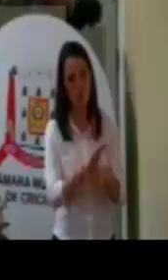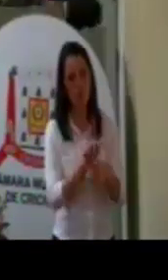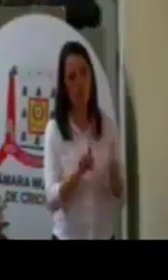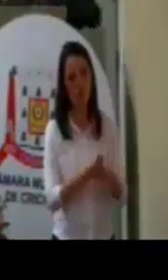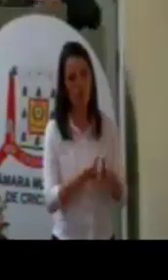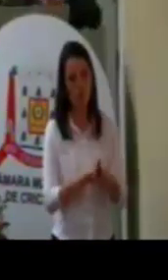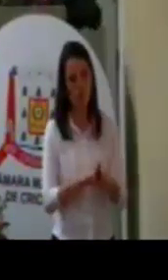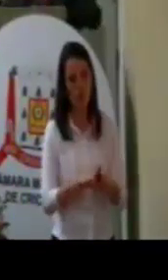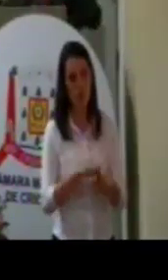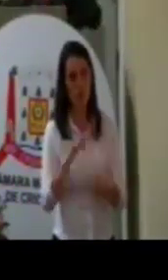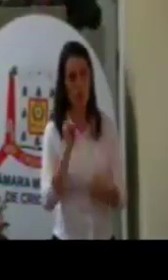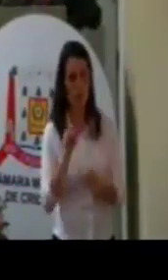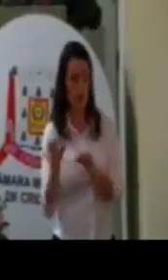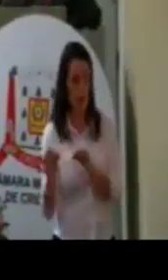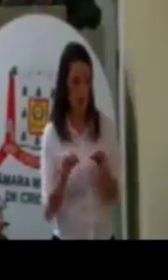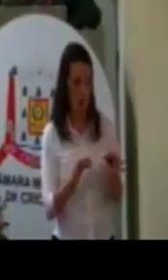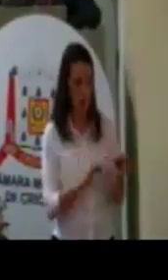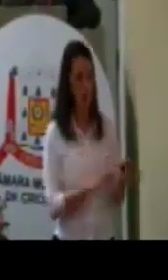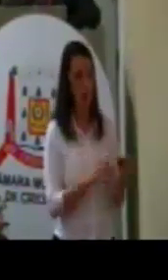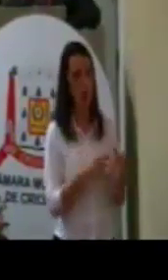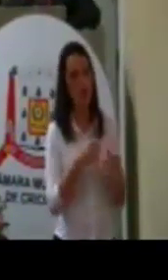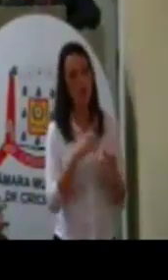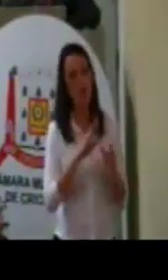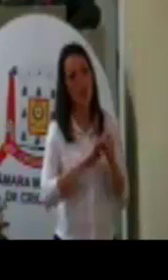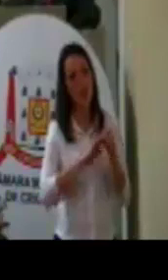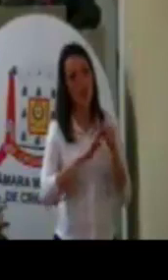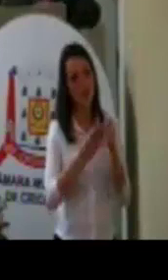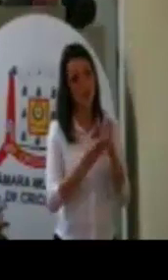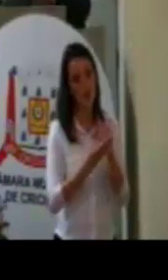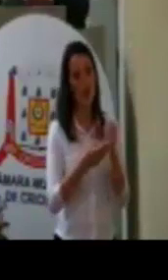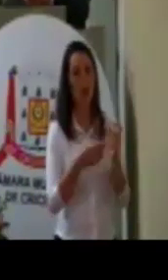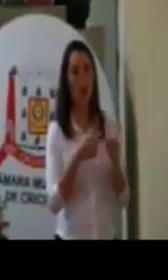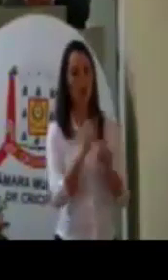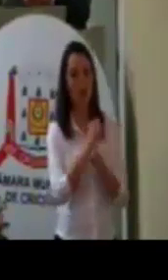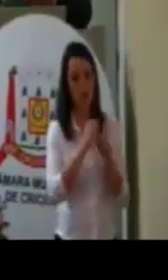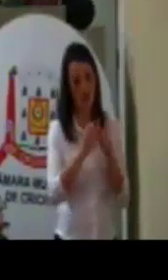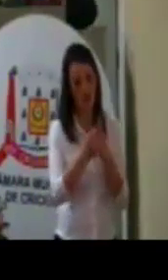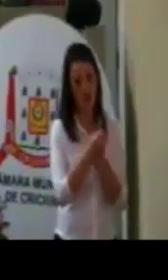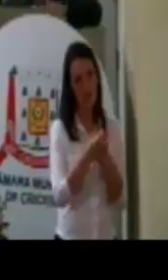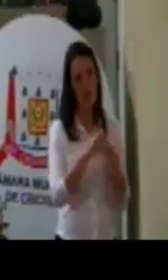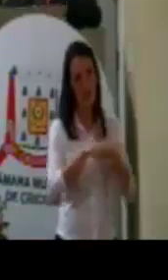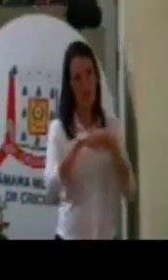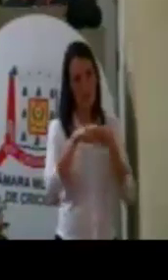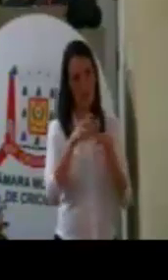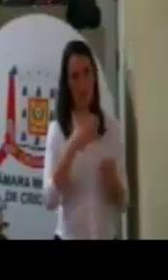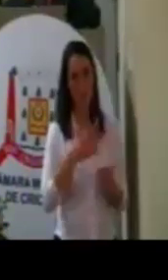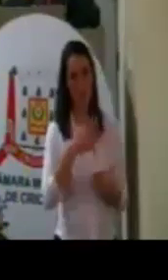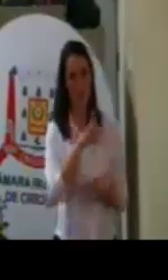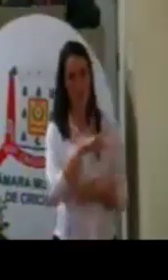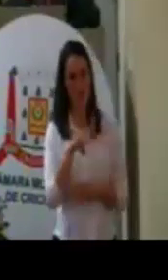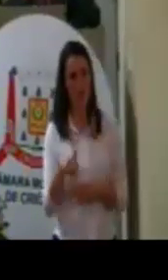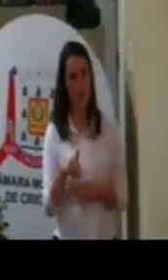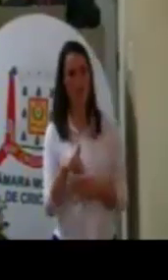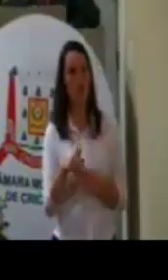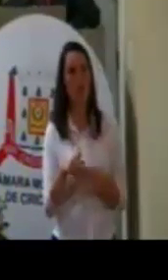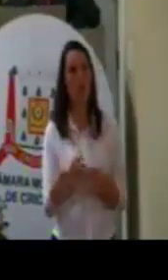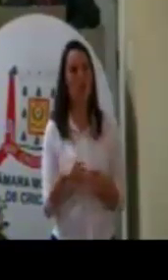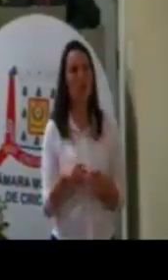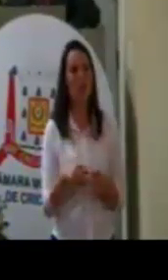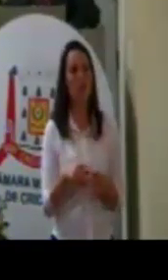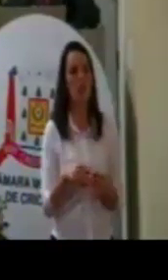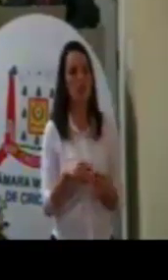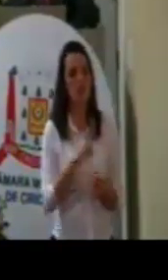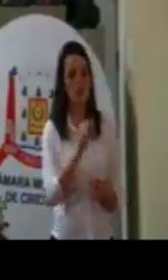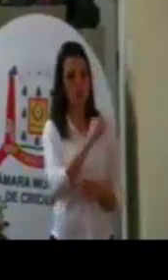àqueles que frequentam, que habitam as comunidades. Por isso, na condição de presidente do Tribunal de